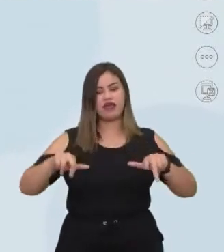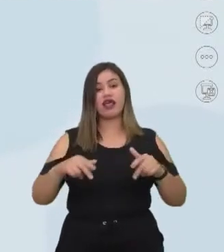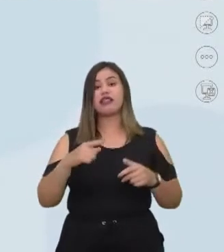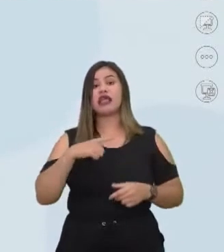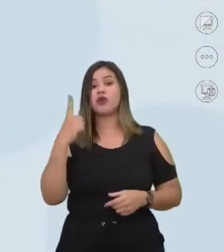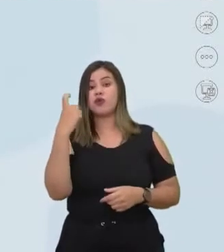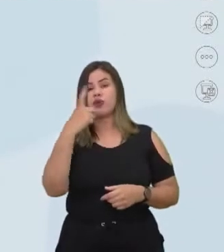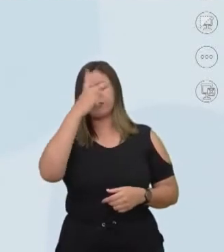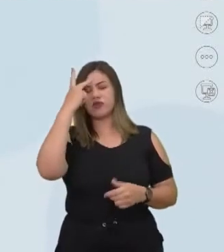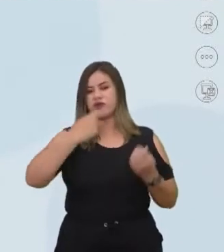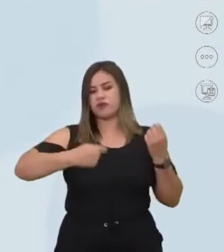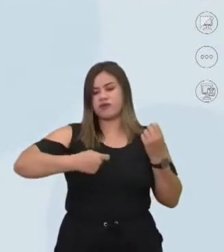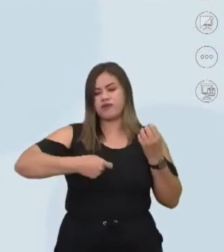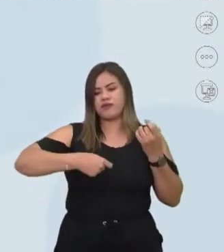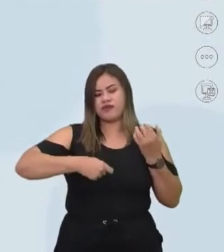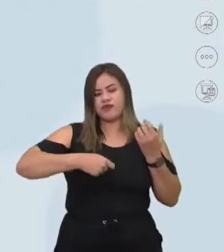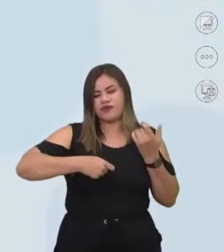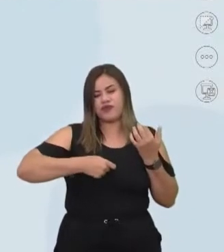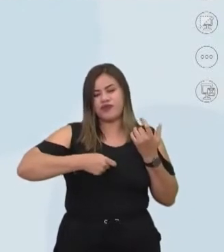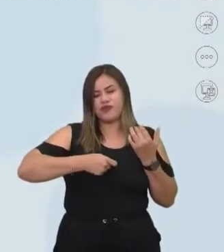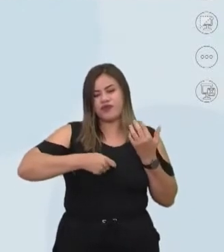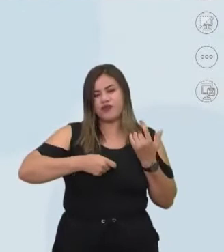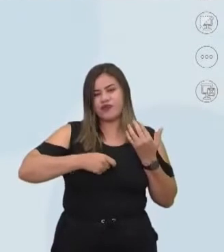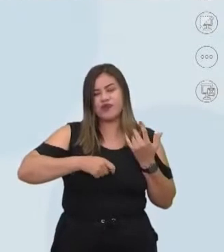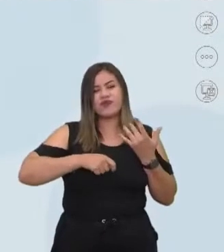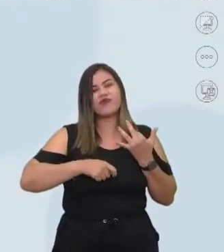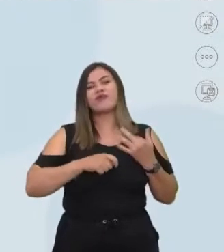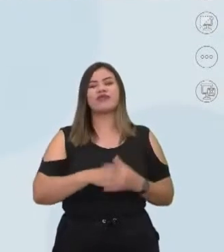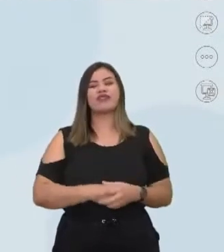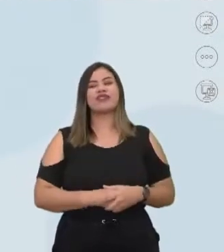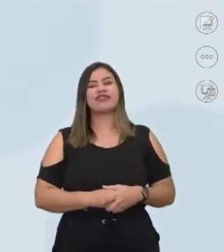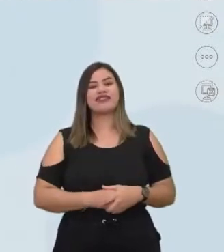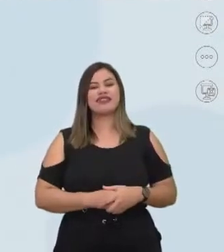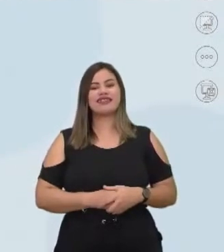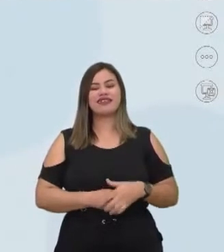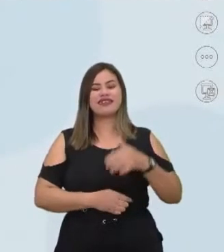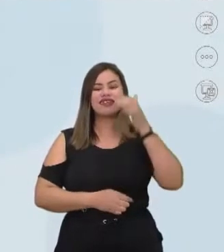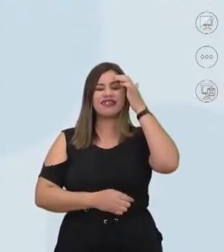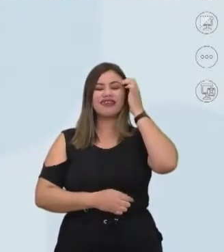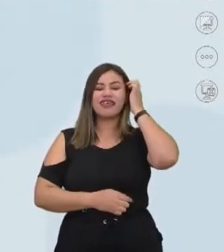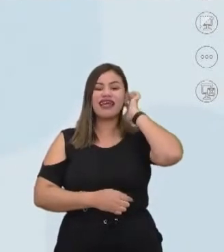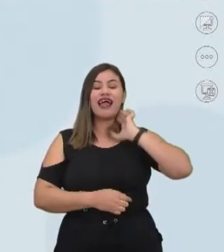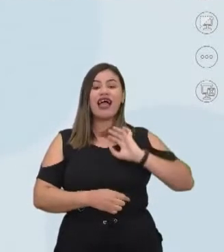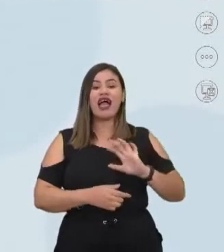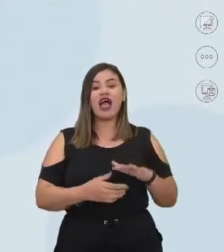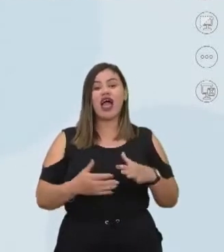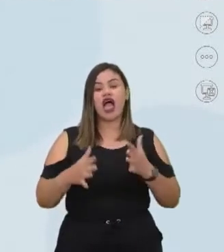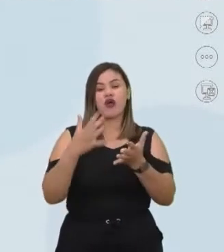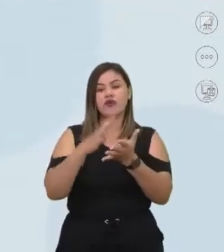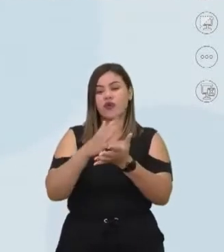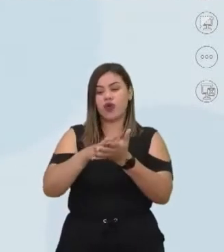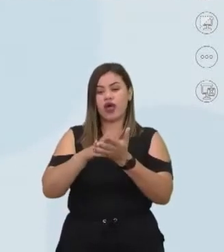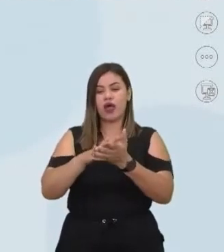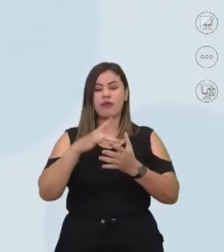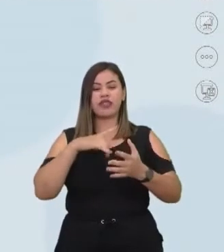cavaquinho, né? Geralmente, isso que a gente fala de samba de raiz, né? Quando esses sambas mais modernos, aí o pessoal já enfia os teclados no meio, né?